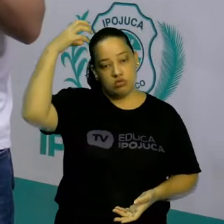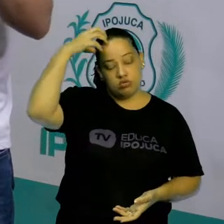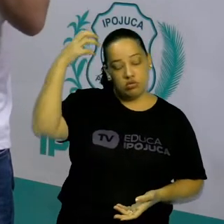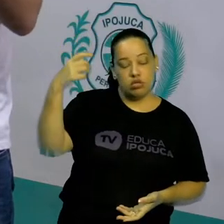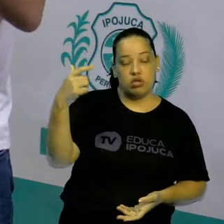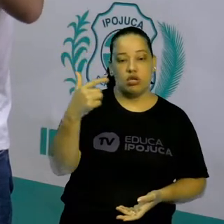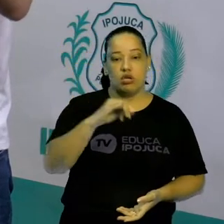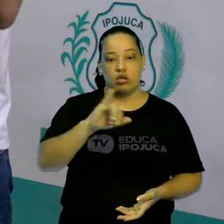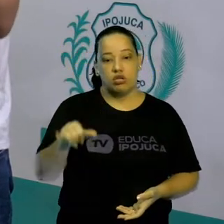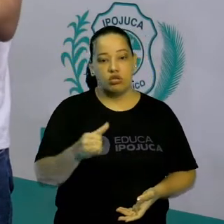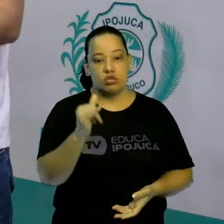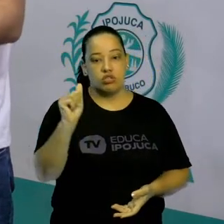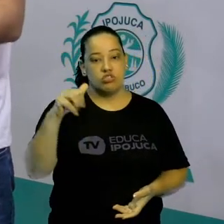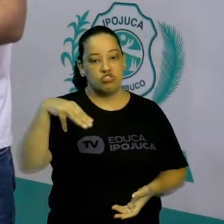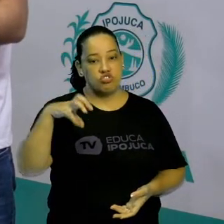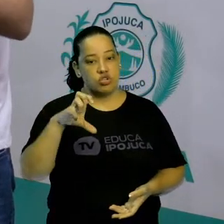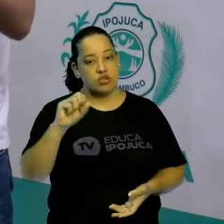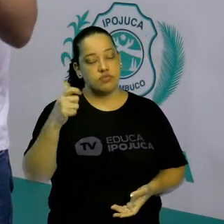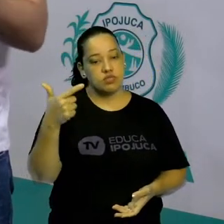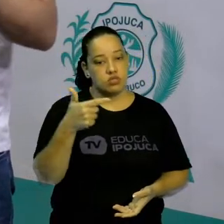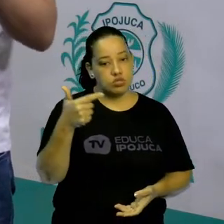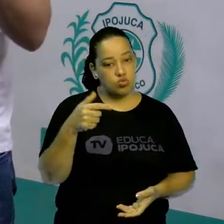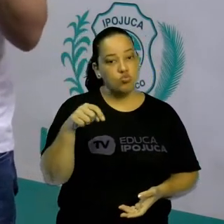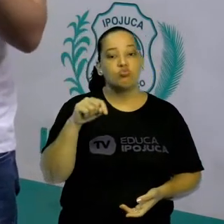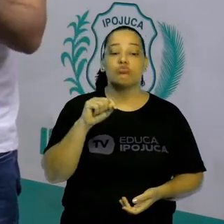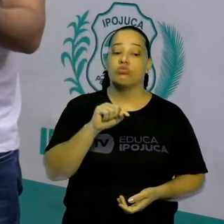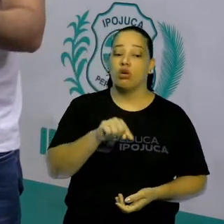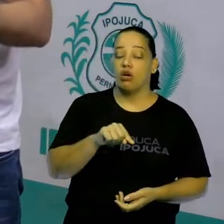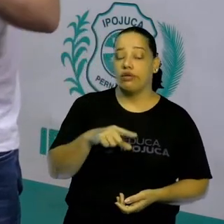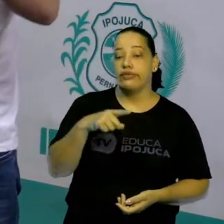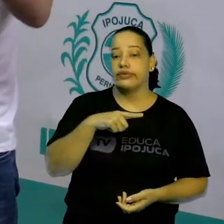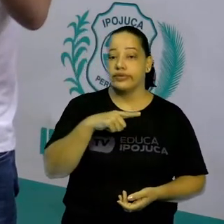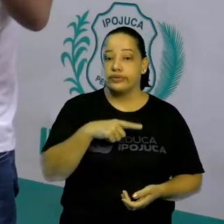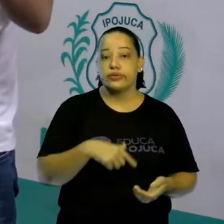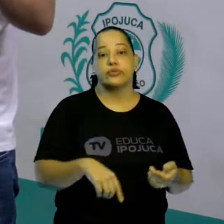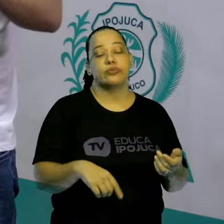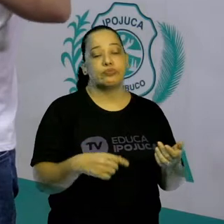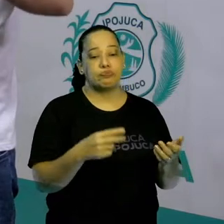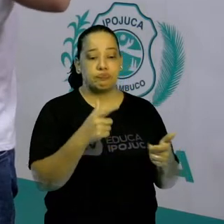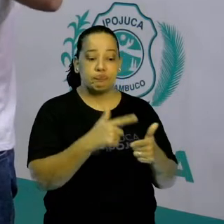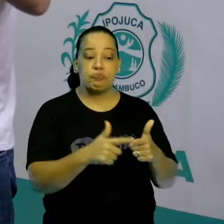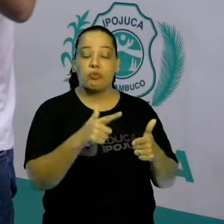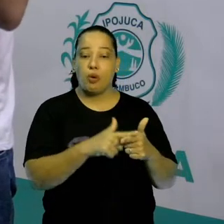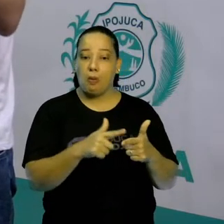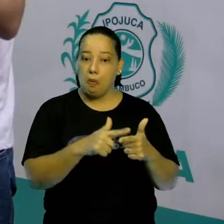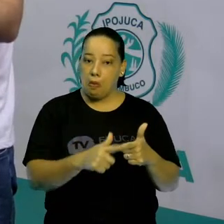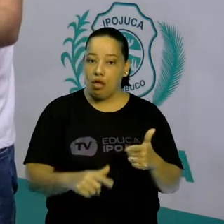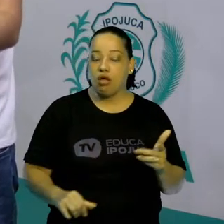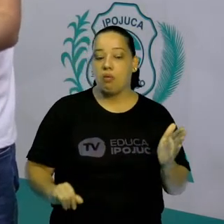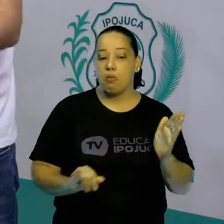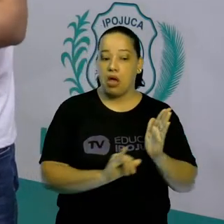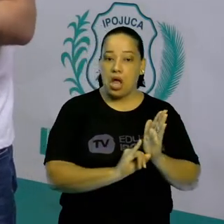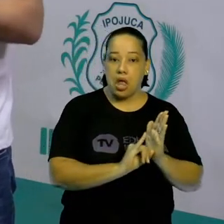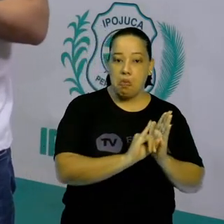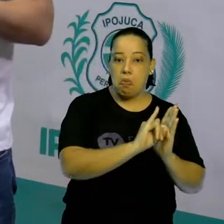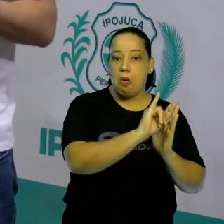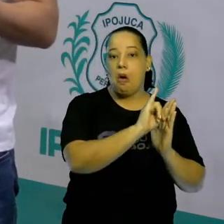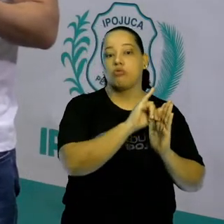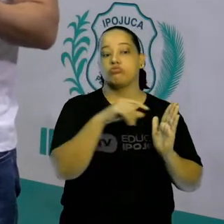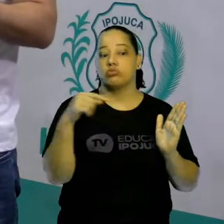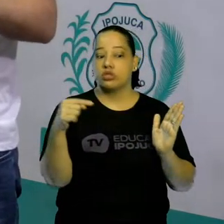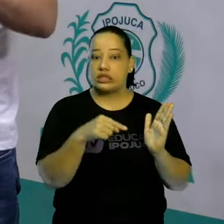vão gerar uma insatisfação, sobretudo na questão de impostos, quando esses monarcas eles aprovam impostos, tá